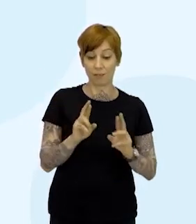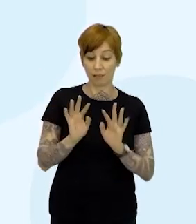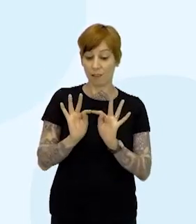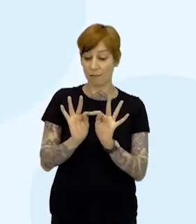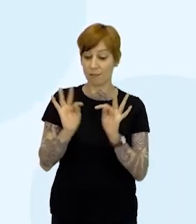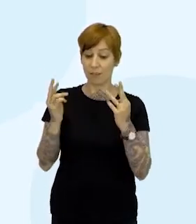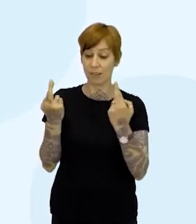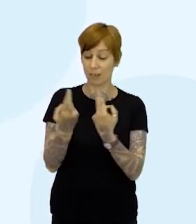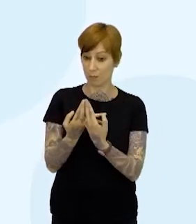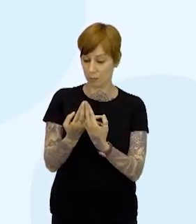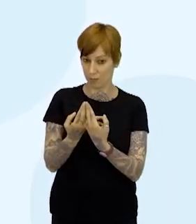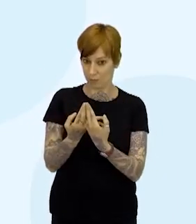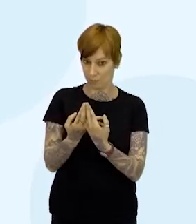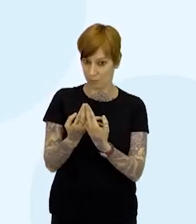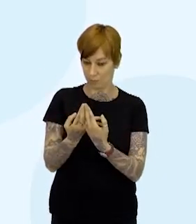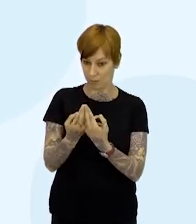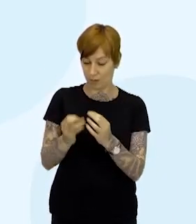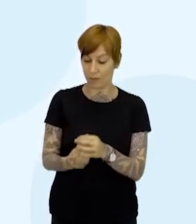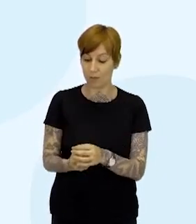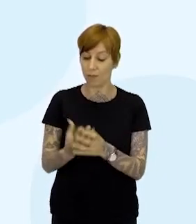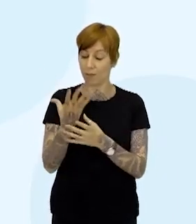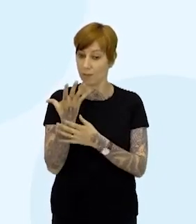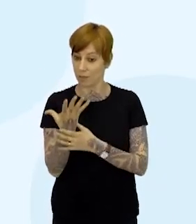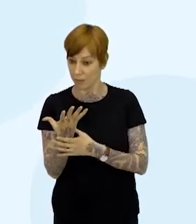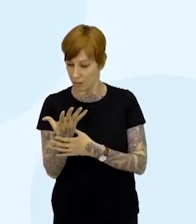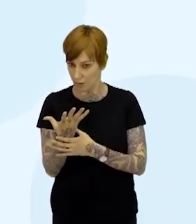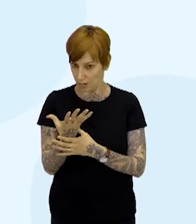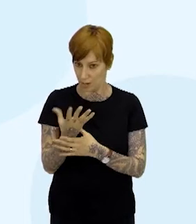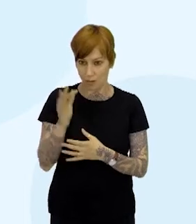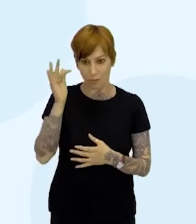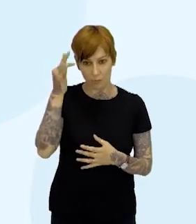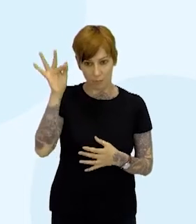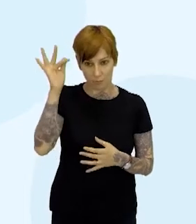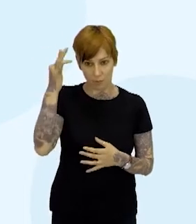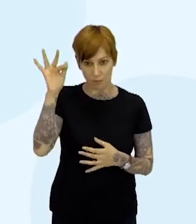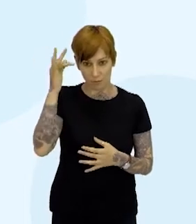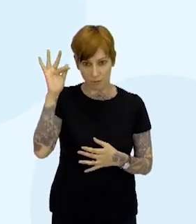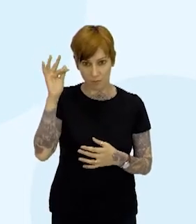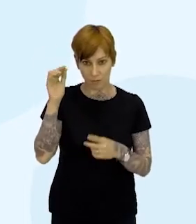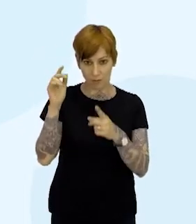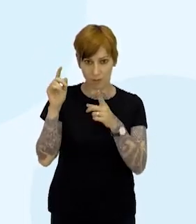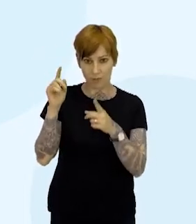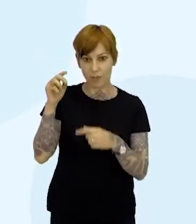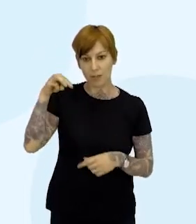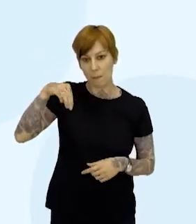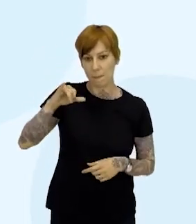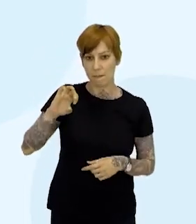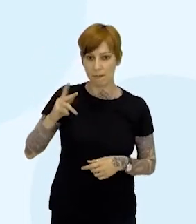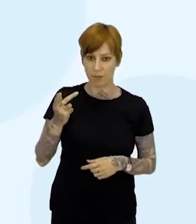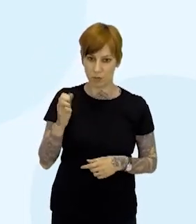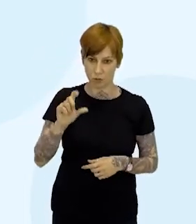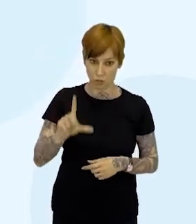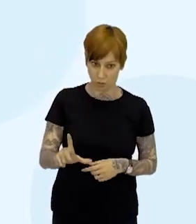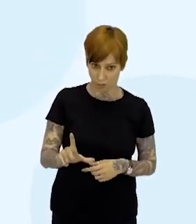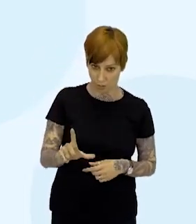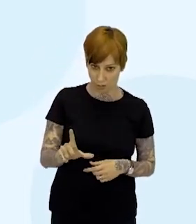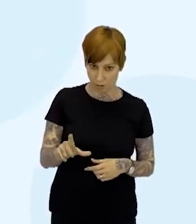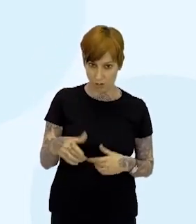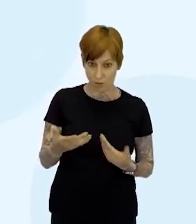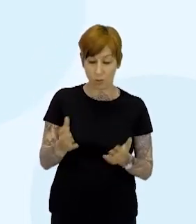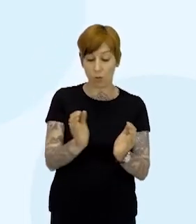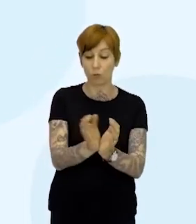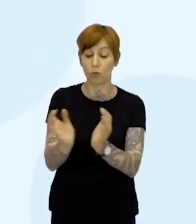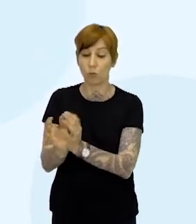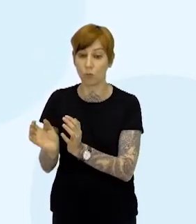é um termo criado pelo sociólogo francês Michel Maffesoli, e são construídas por grupos de pessoas cujos